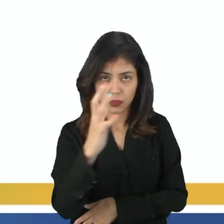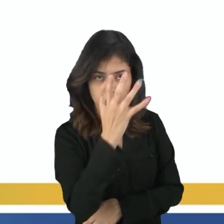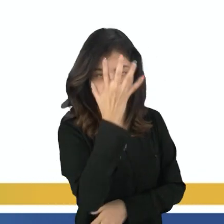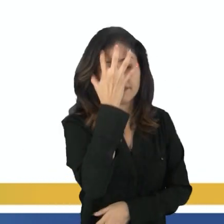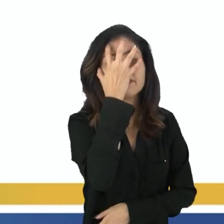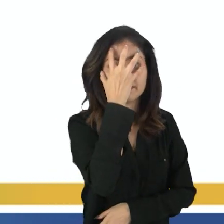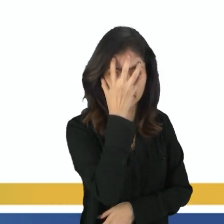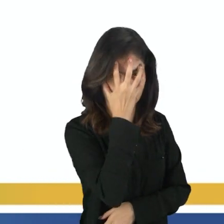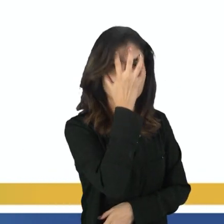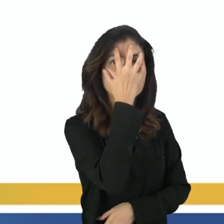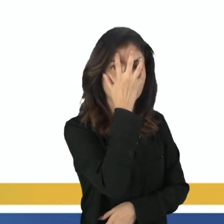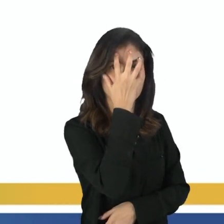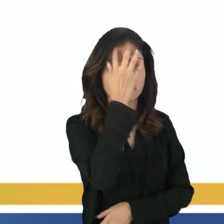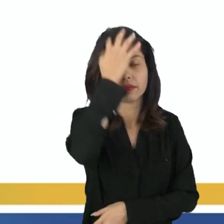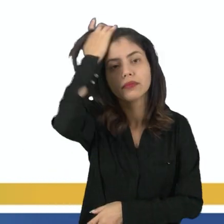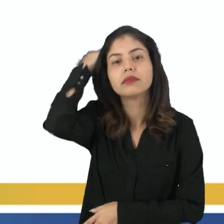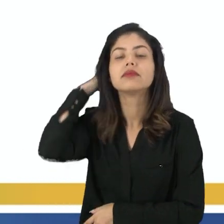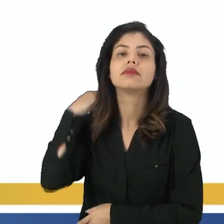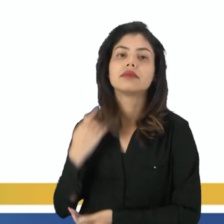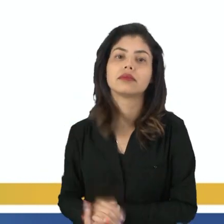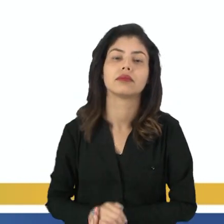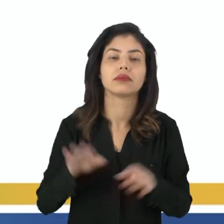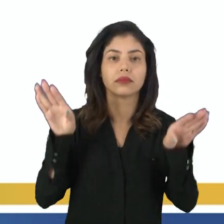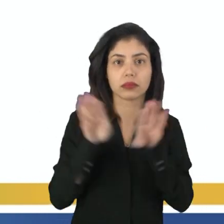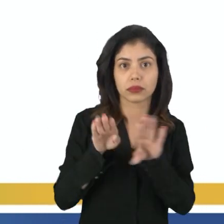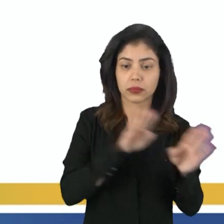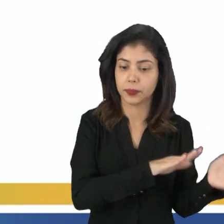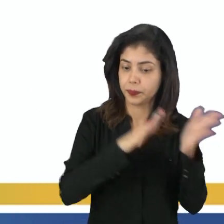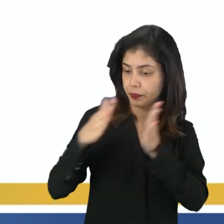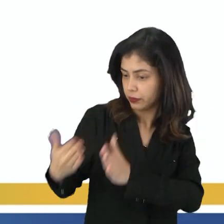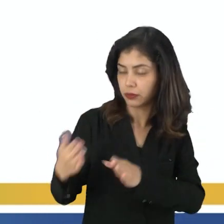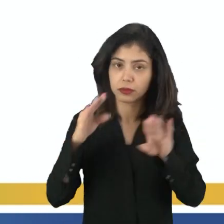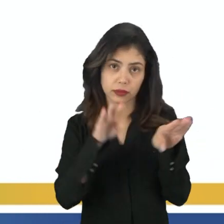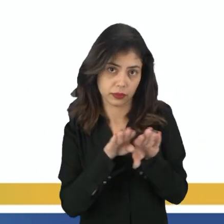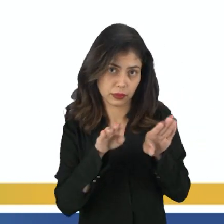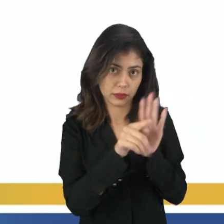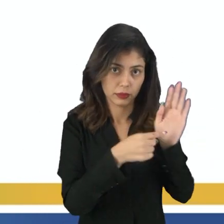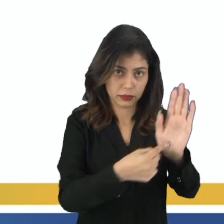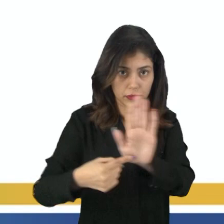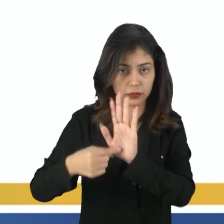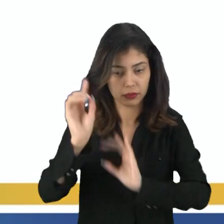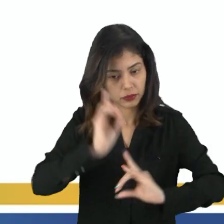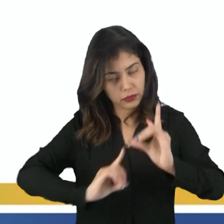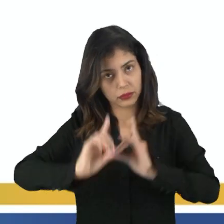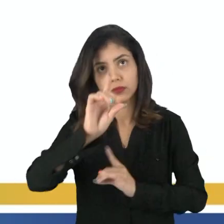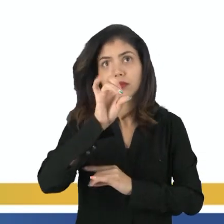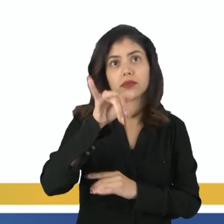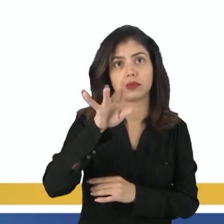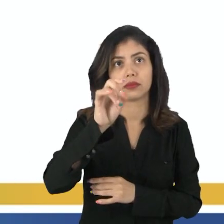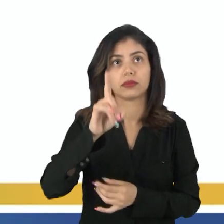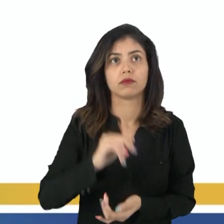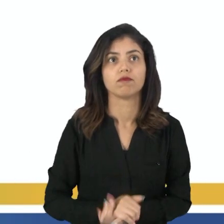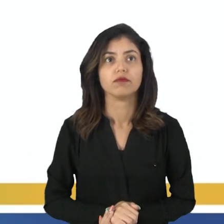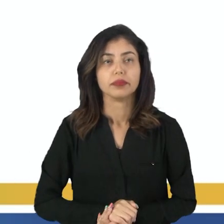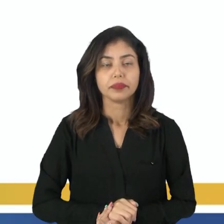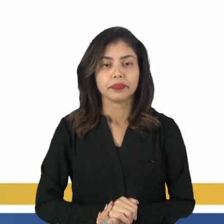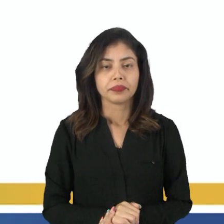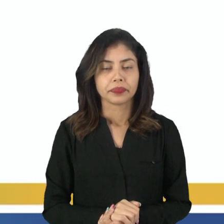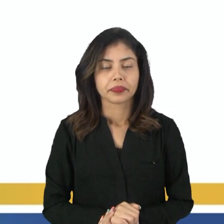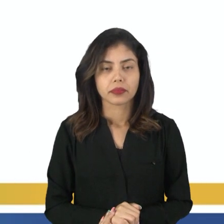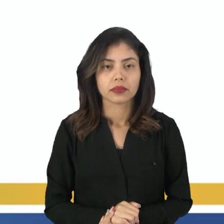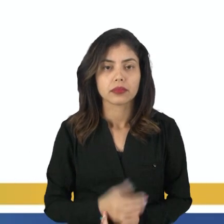essa máscara, né? Ele coloca nele e ele passa a representar o deus Dionísio.